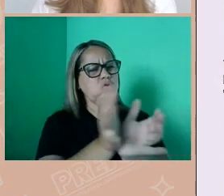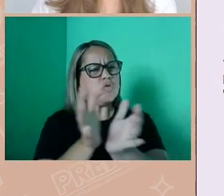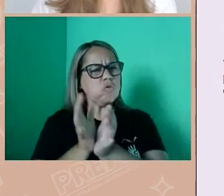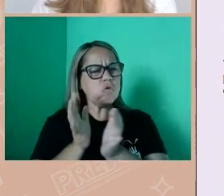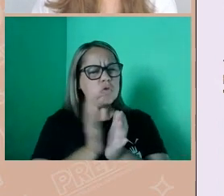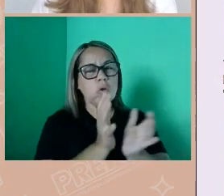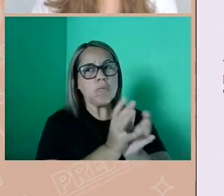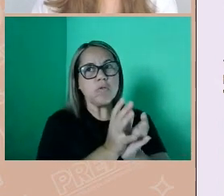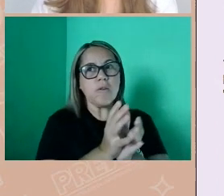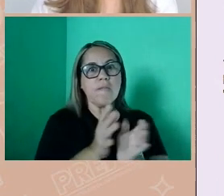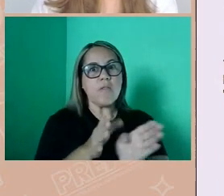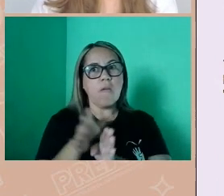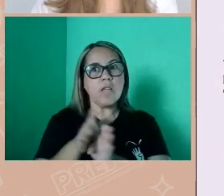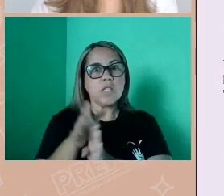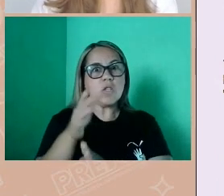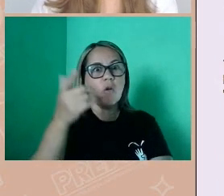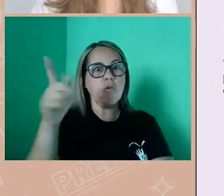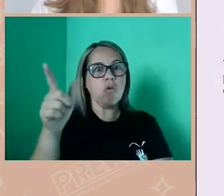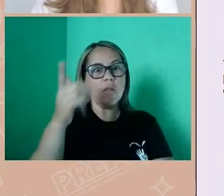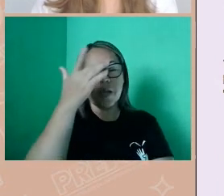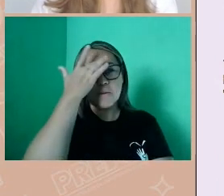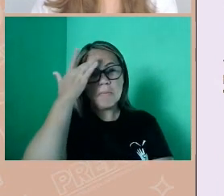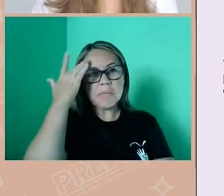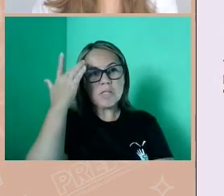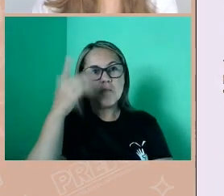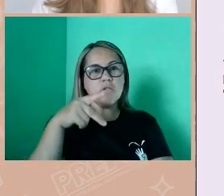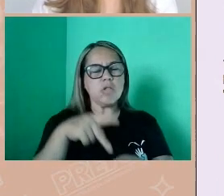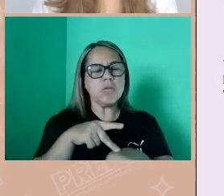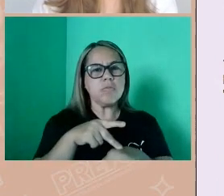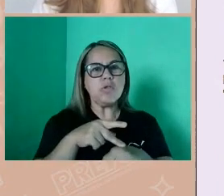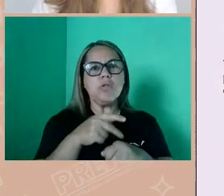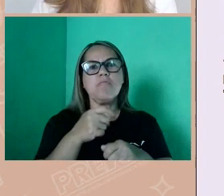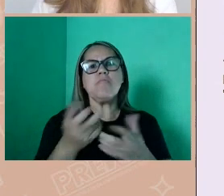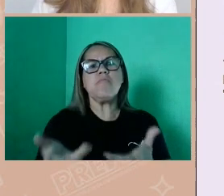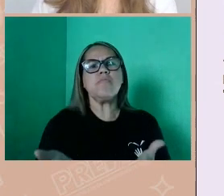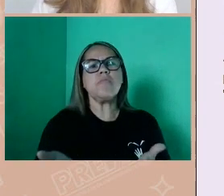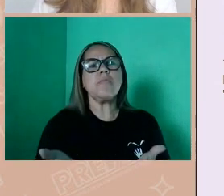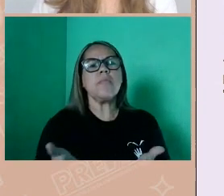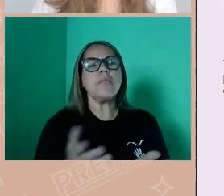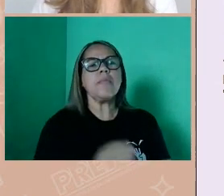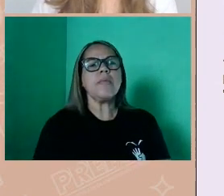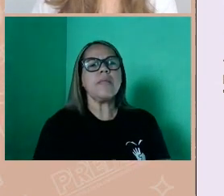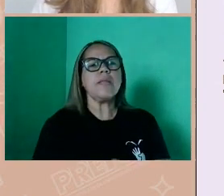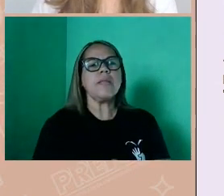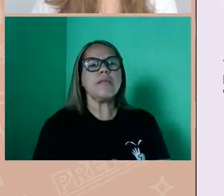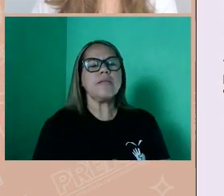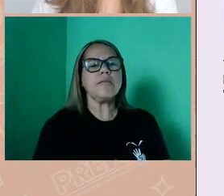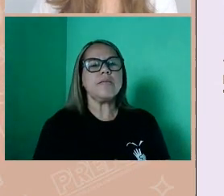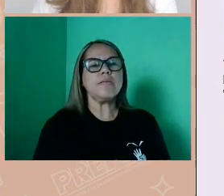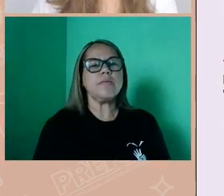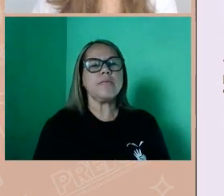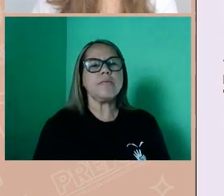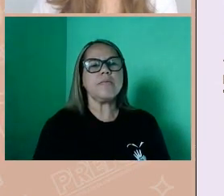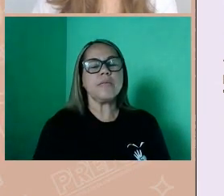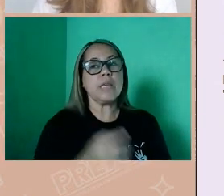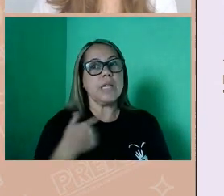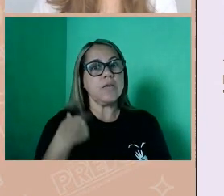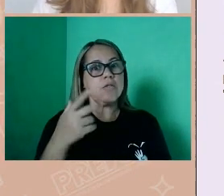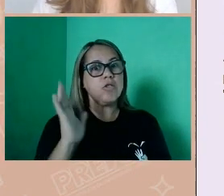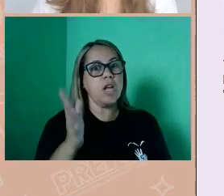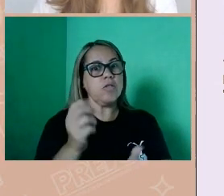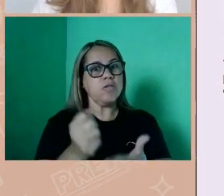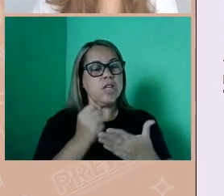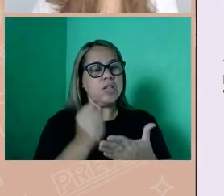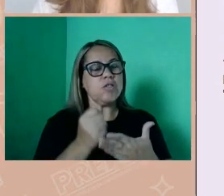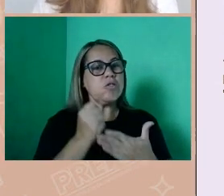internacionais de que group would be more tolerant olha aí um cognato ajuda a gente na leitura né gente